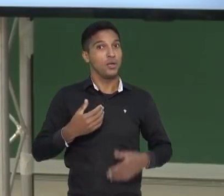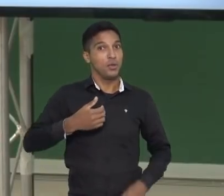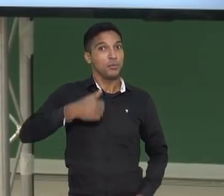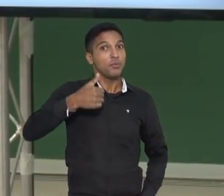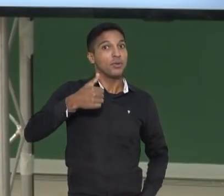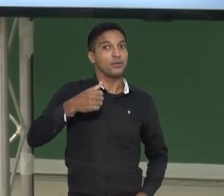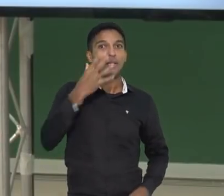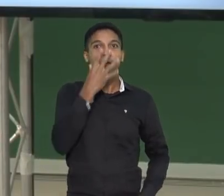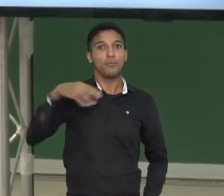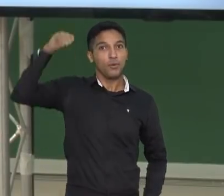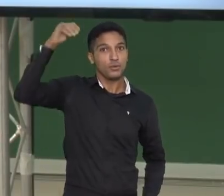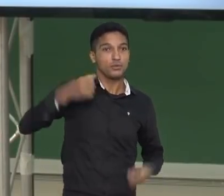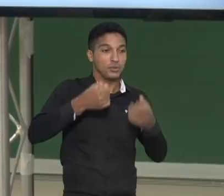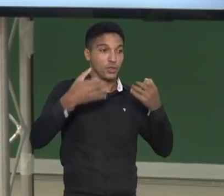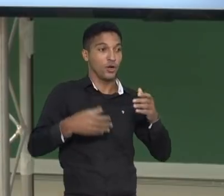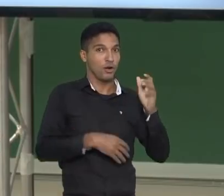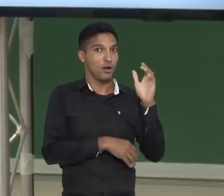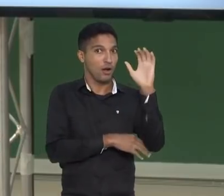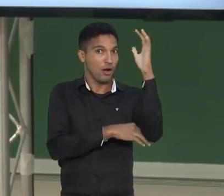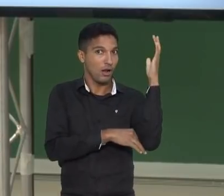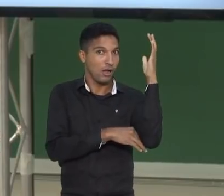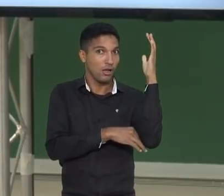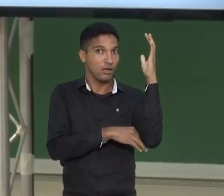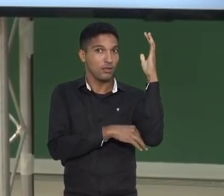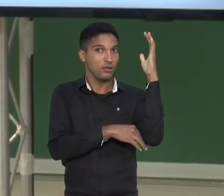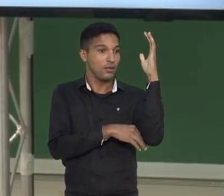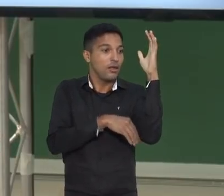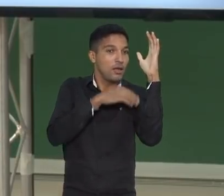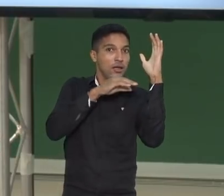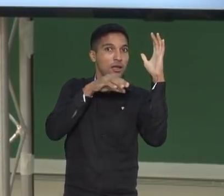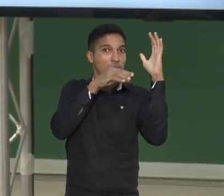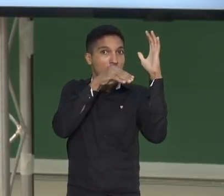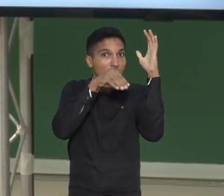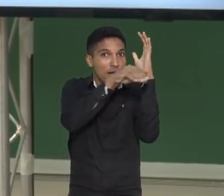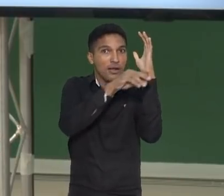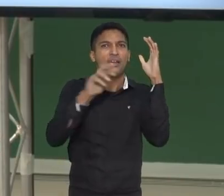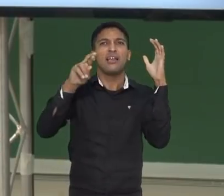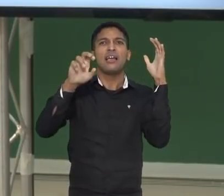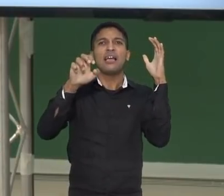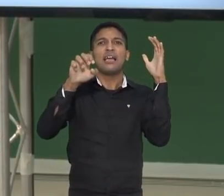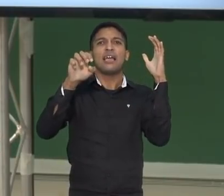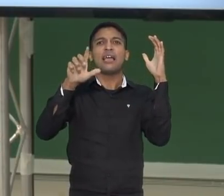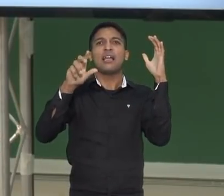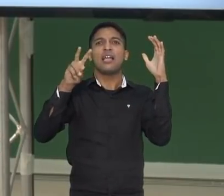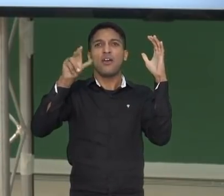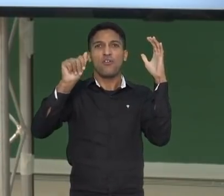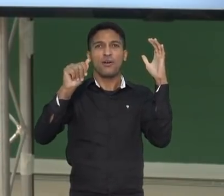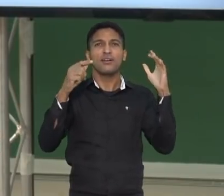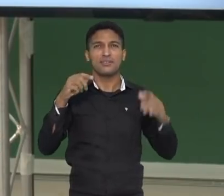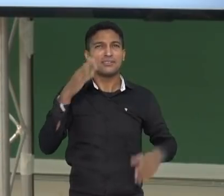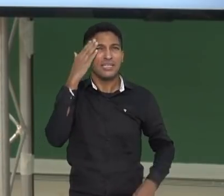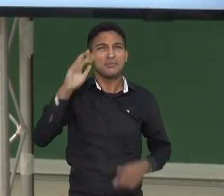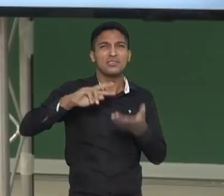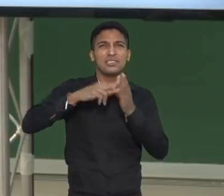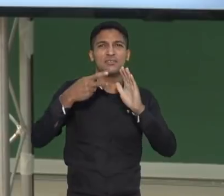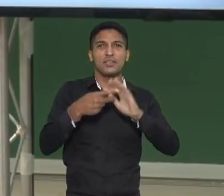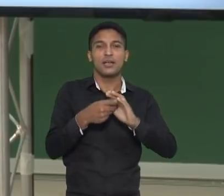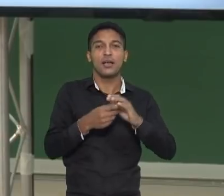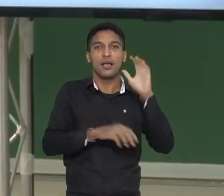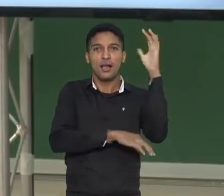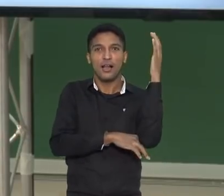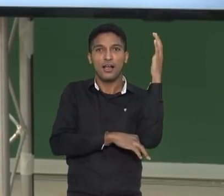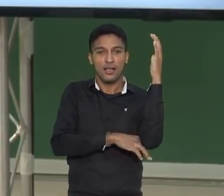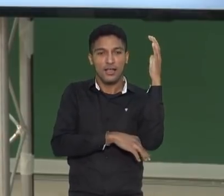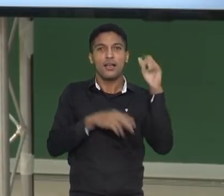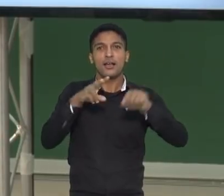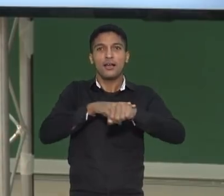de mim, na relva. Relva? Alguém sabe o que é relva? Relva é aquela grama, né? Quando fica molhadinho